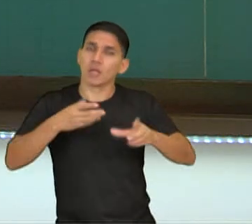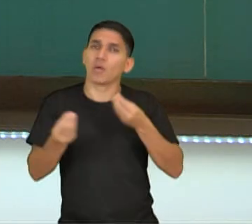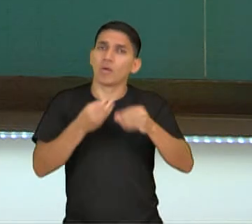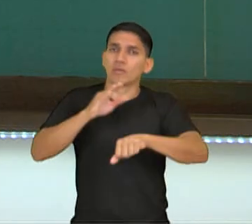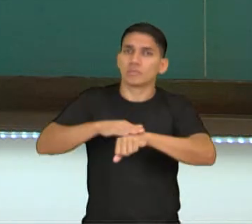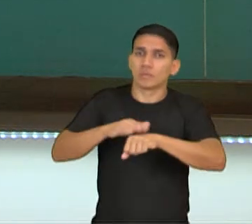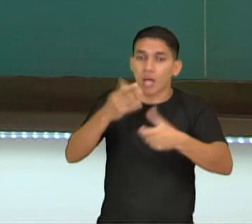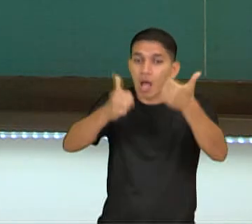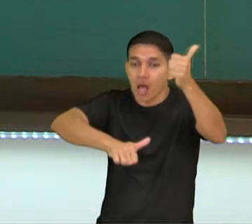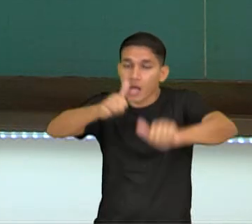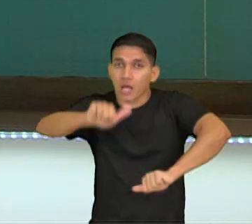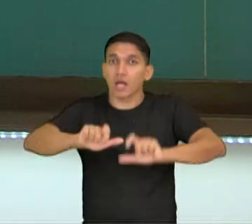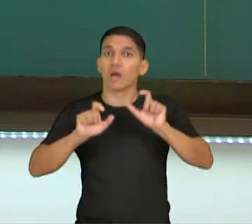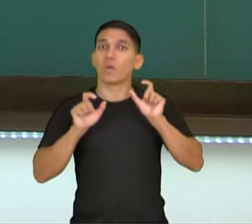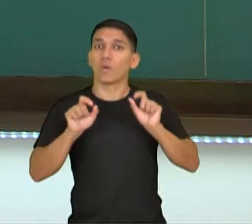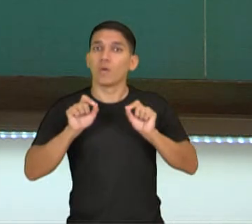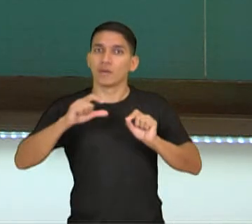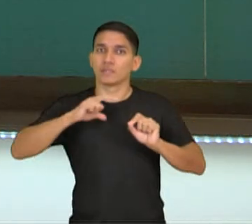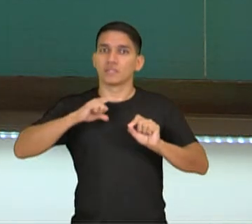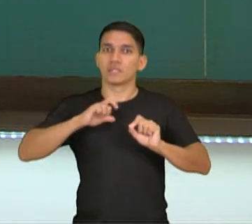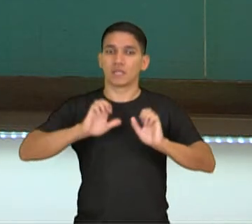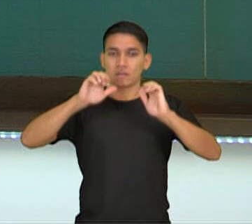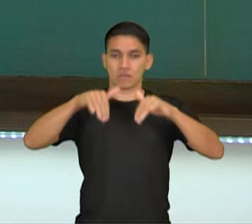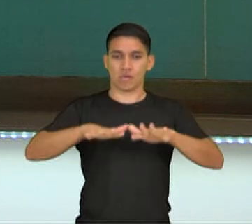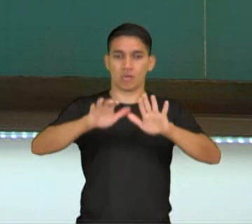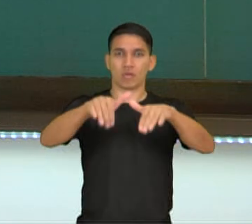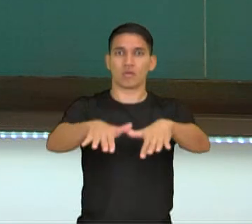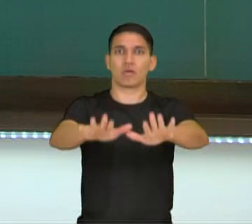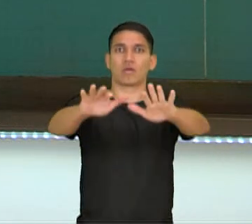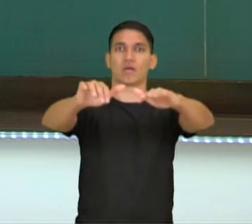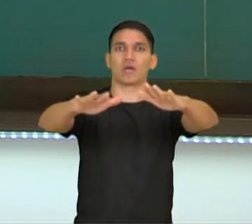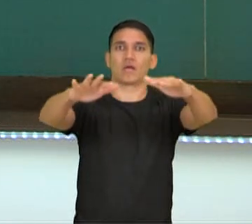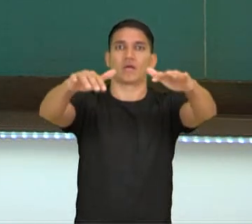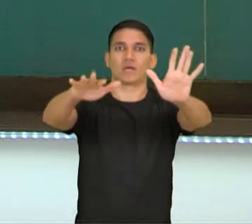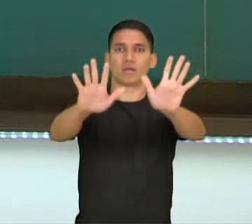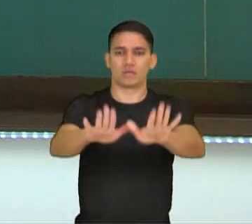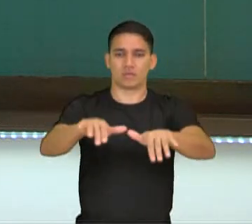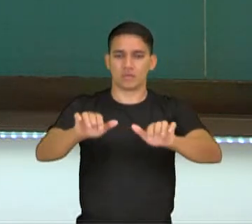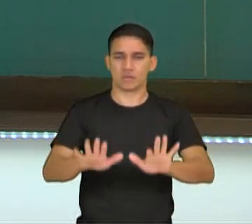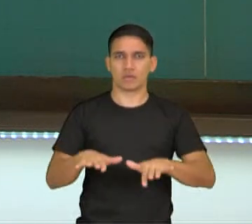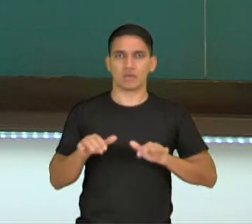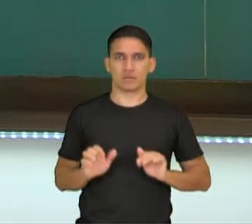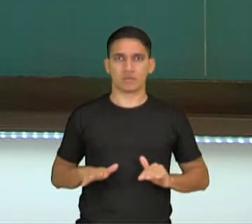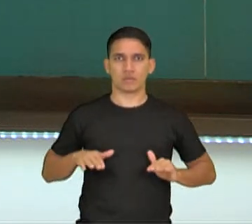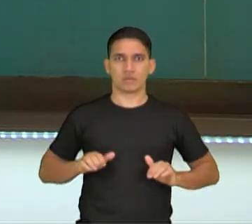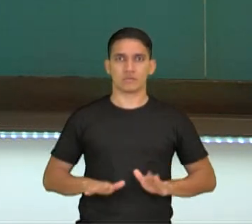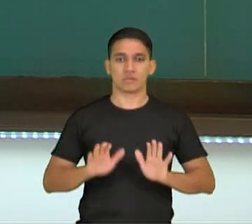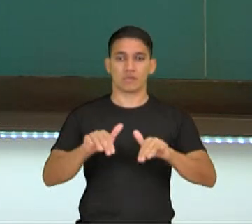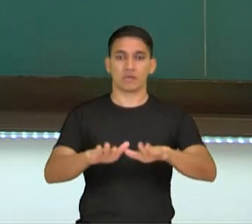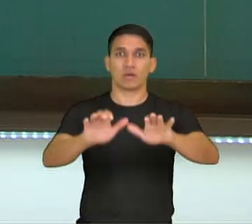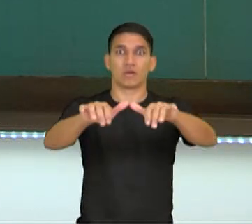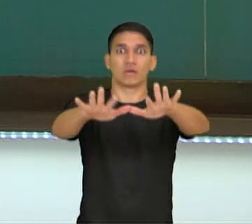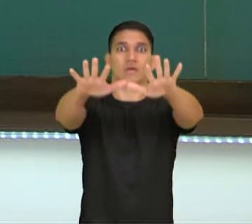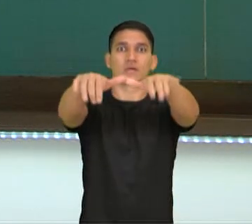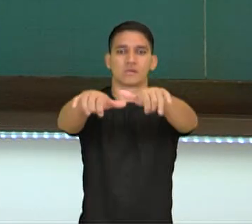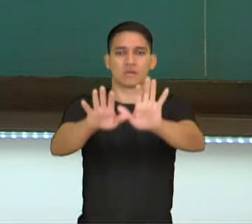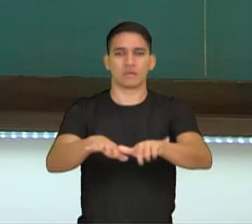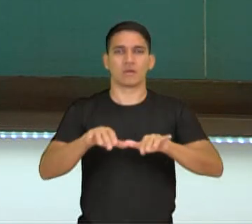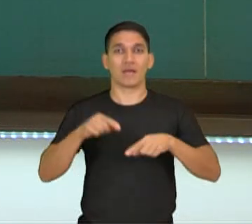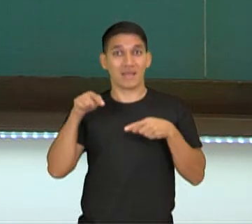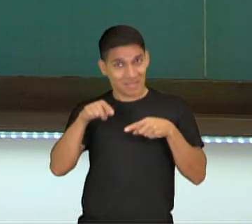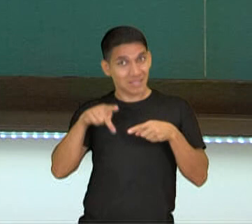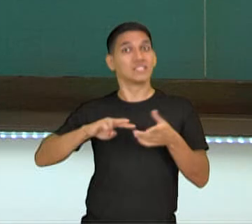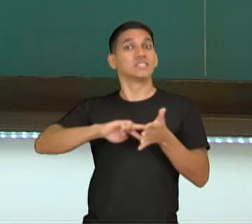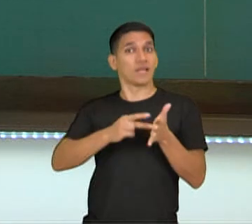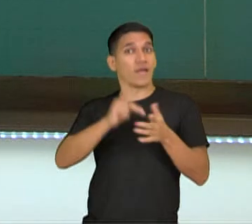você analisa maré alta, maré baixa. Maré alta, maré baixa. Isso representa uma